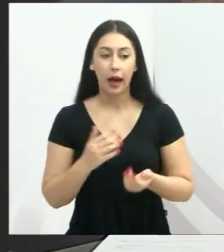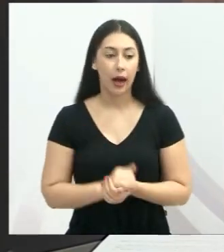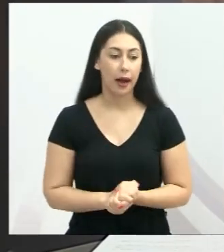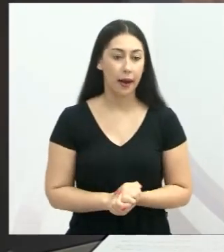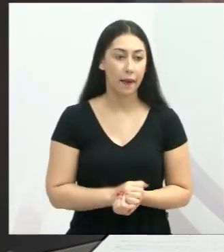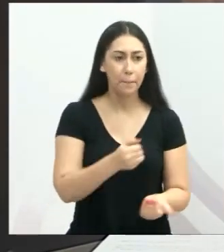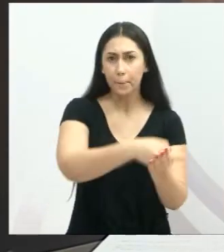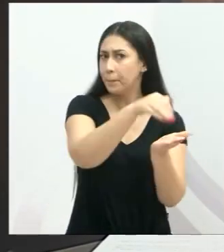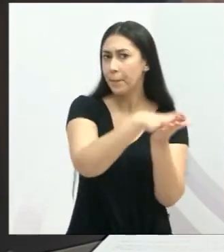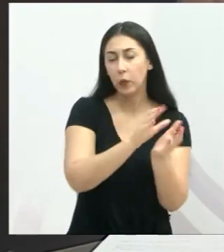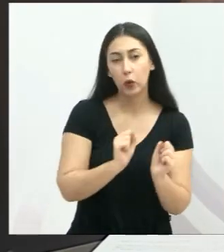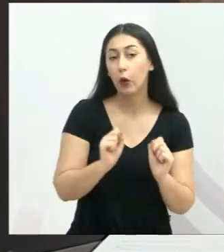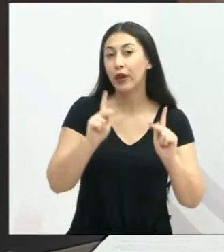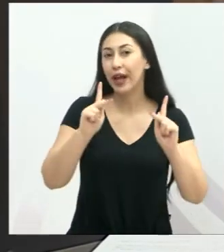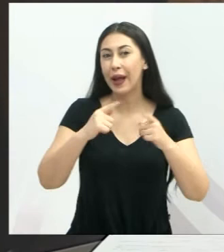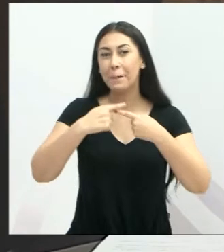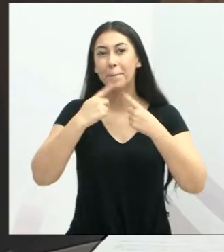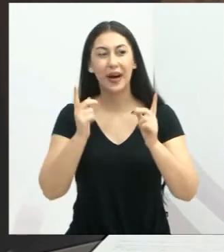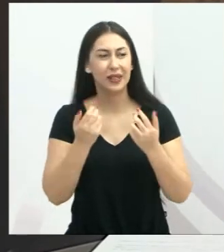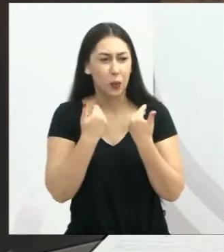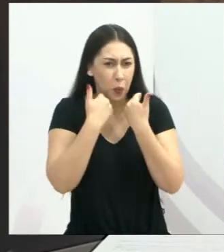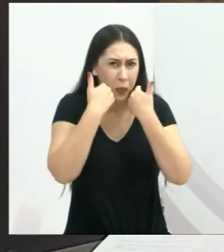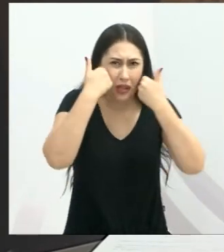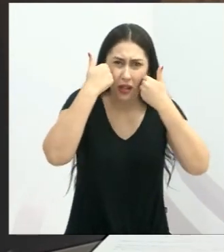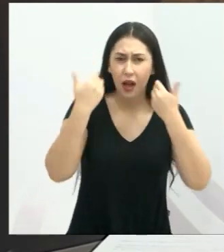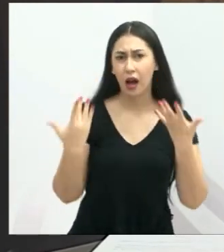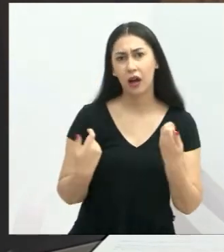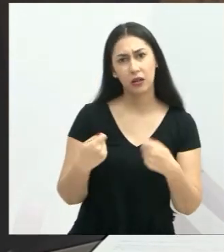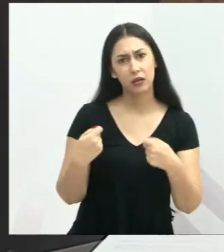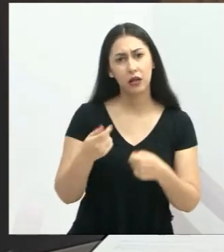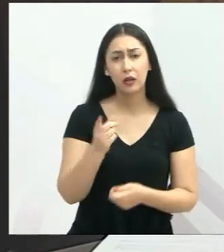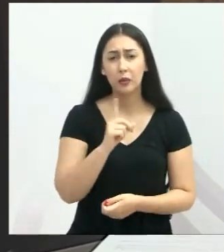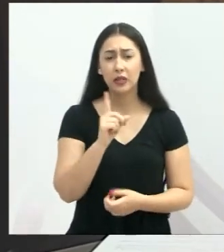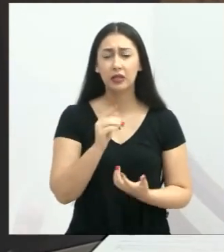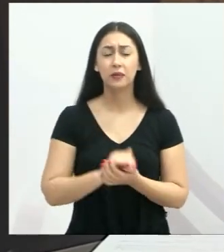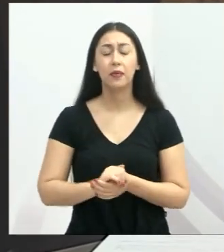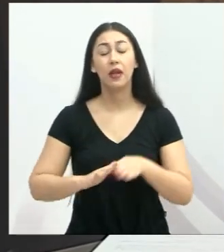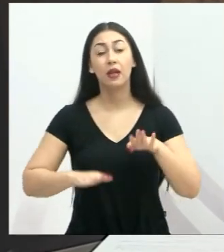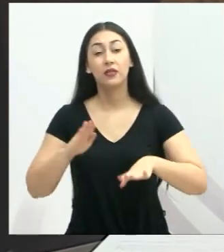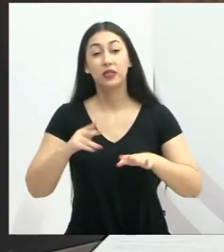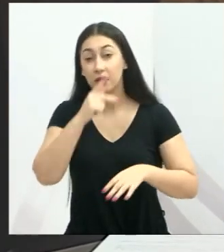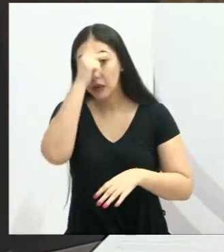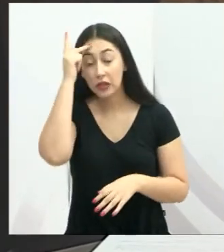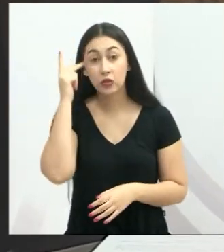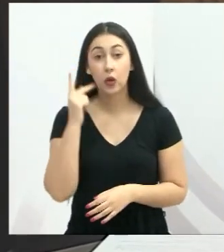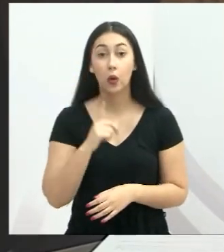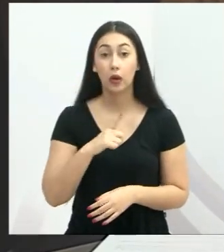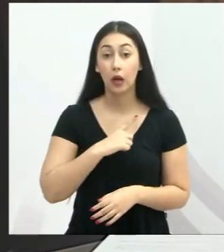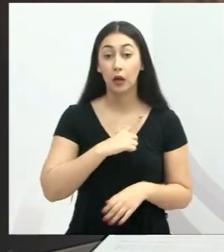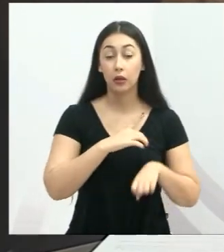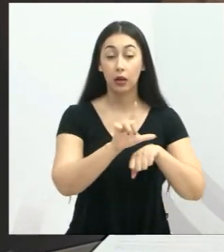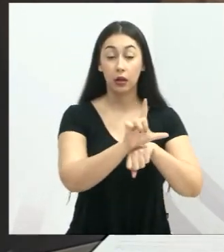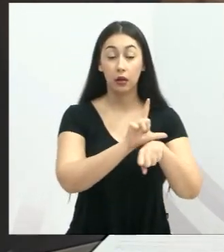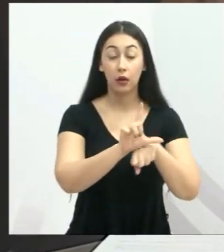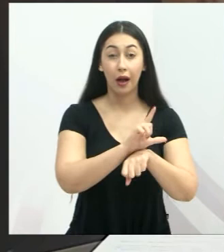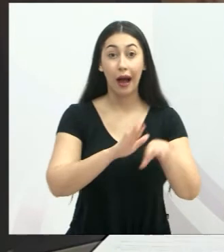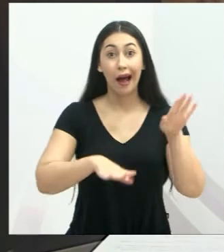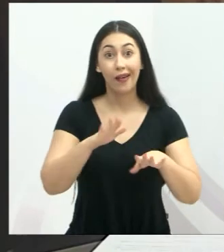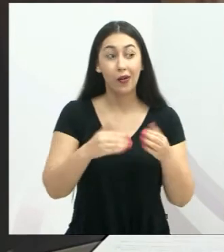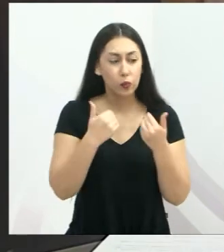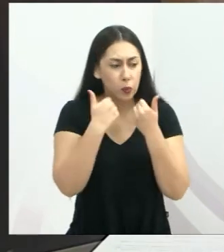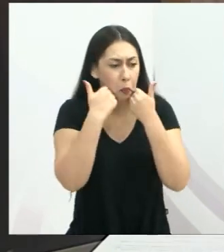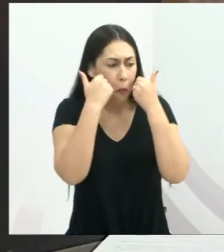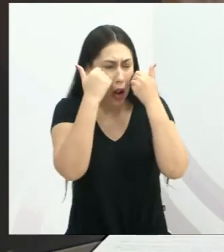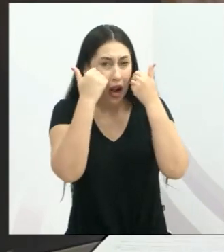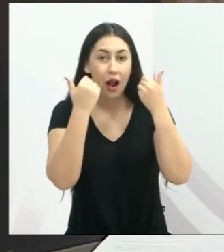humilhar os nossos comerciantes. E os nossos comerciantes muitas vezes estão sendo